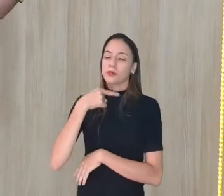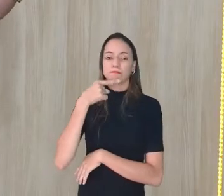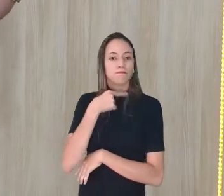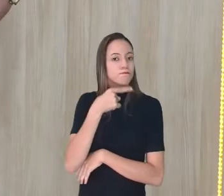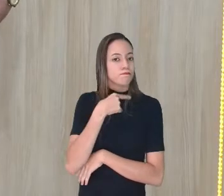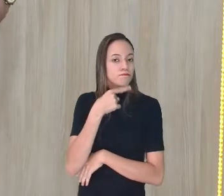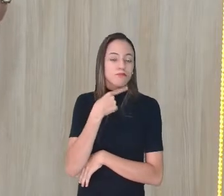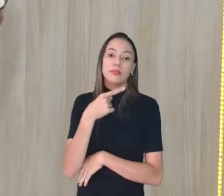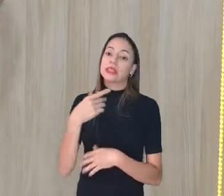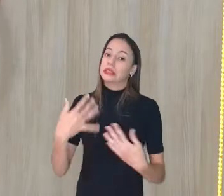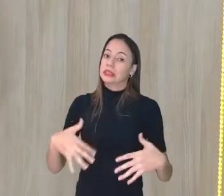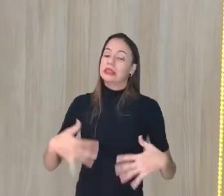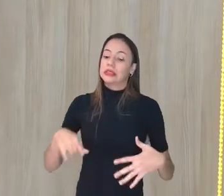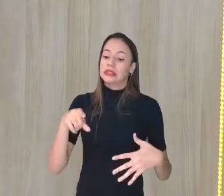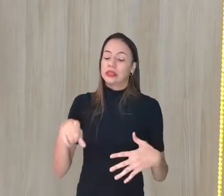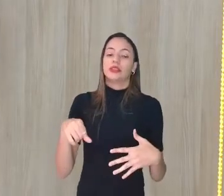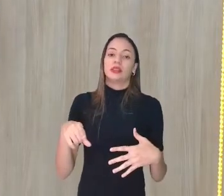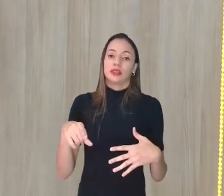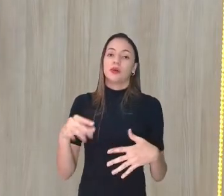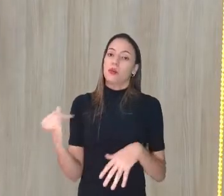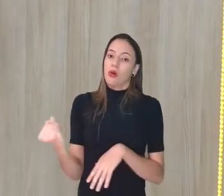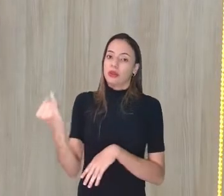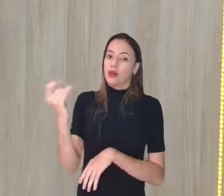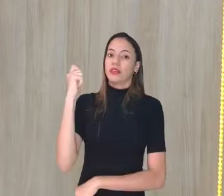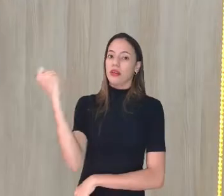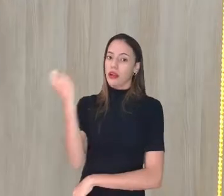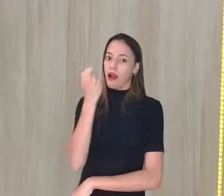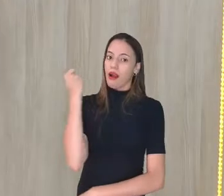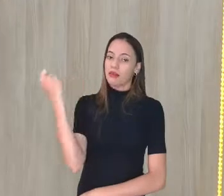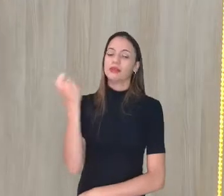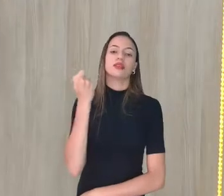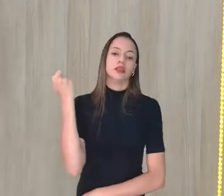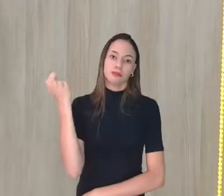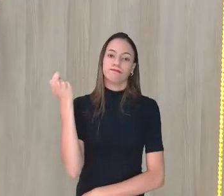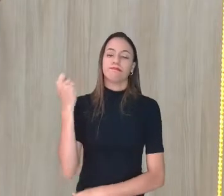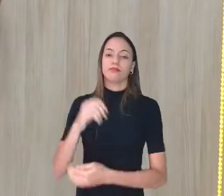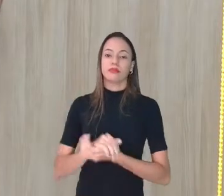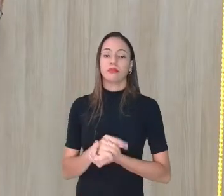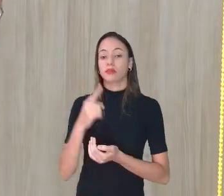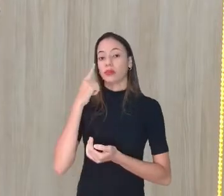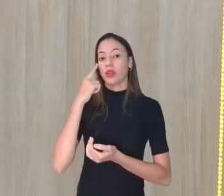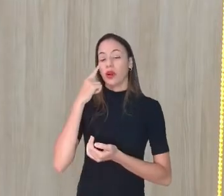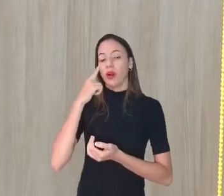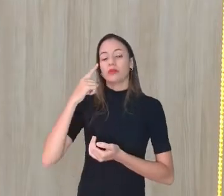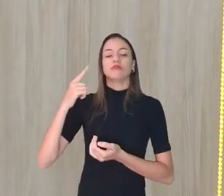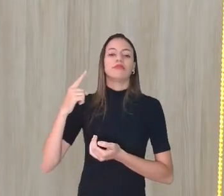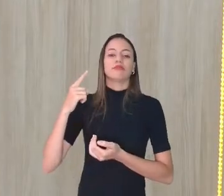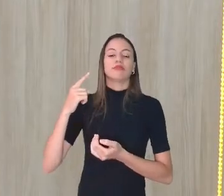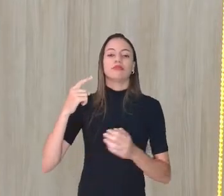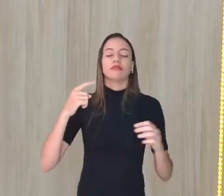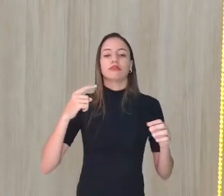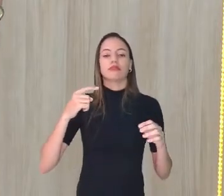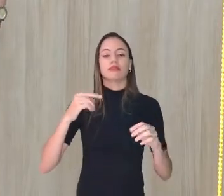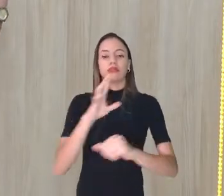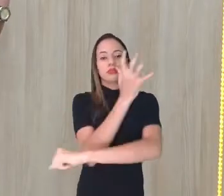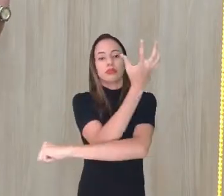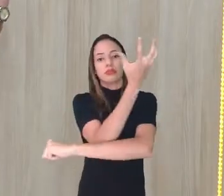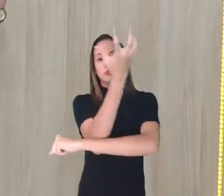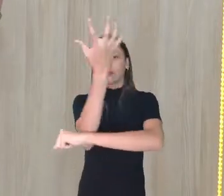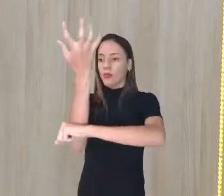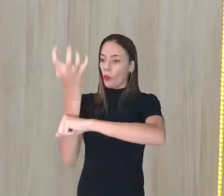uma questão bem crítica aí também para se ter em mente. O Cerrado, meu Deus do céu, gente, o Cerrado